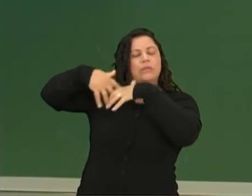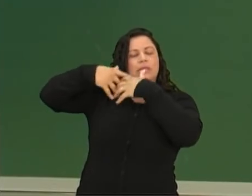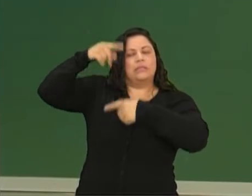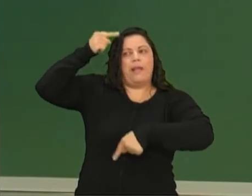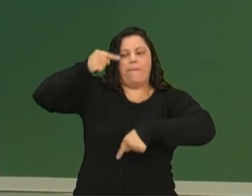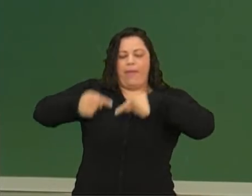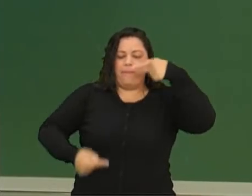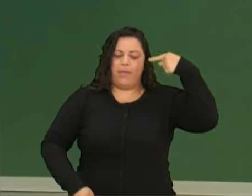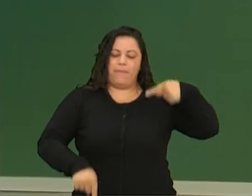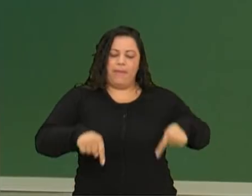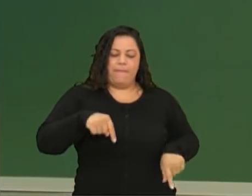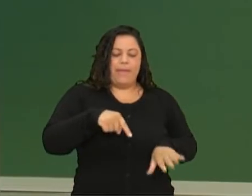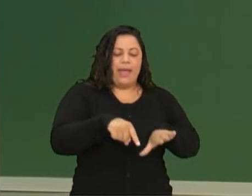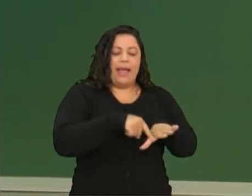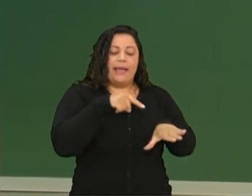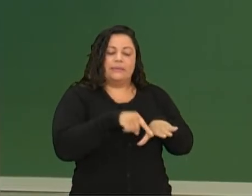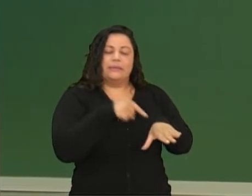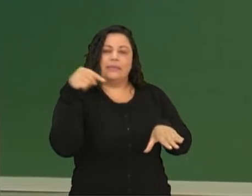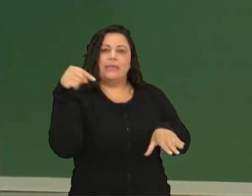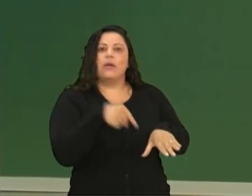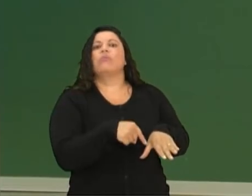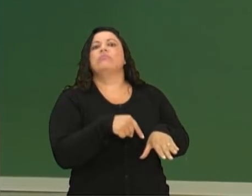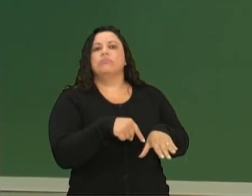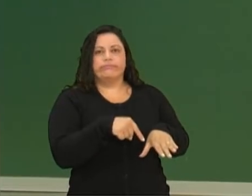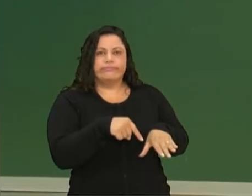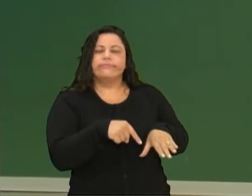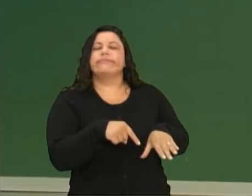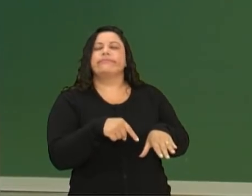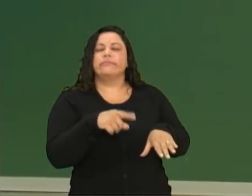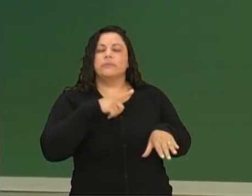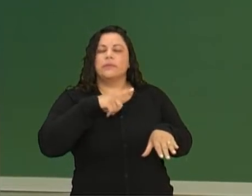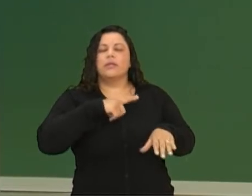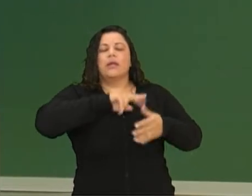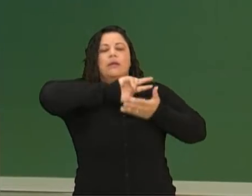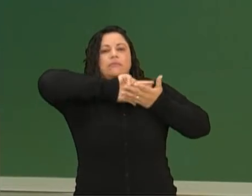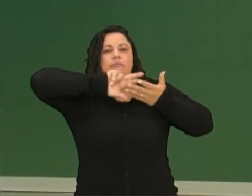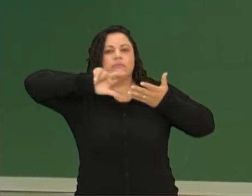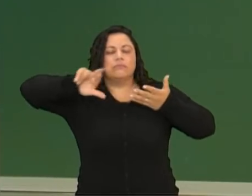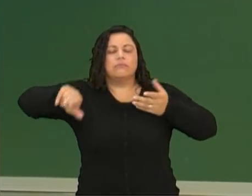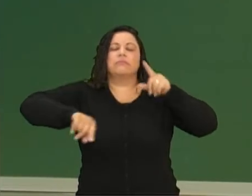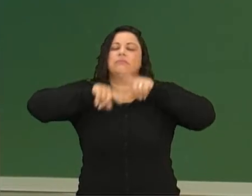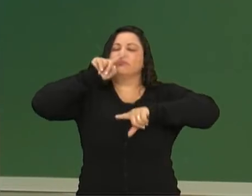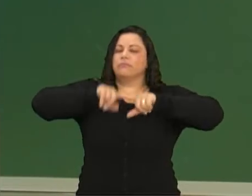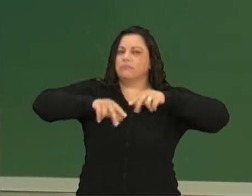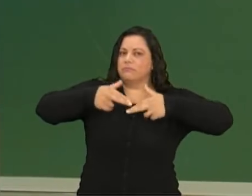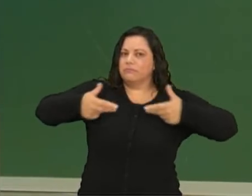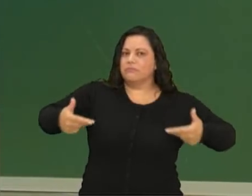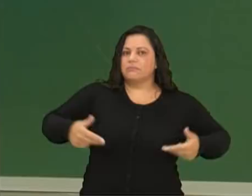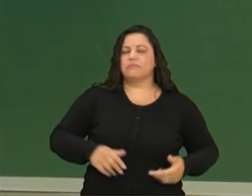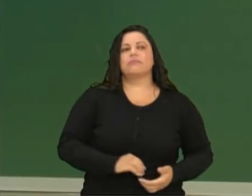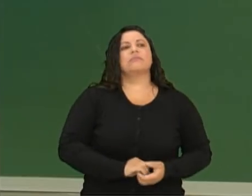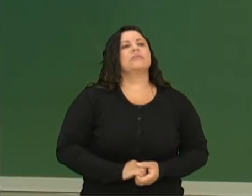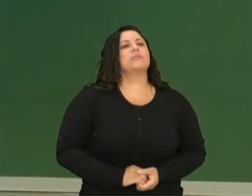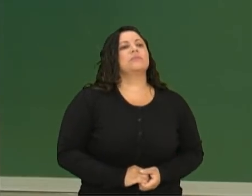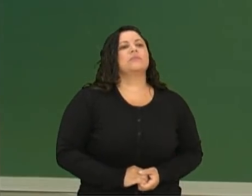qualquer parte do corpo recebe o sangue com esses diferentes materiais.